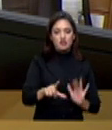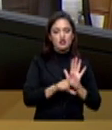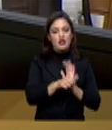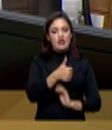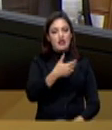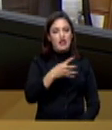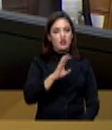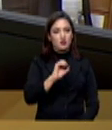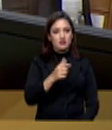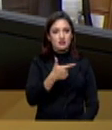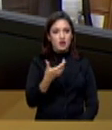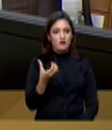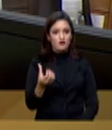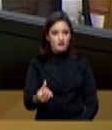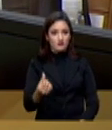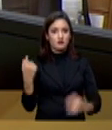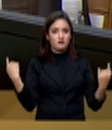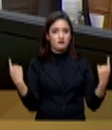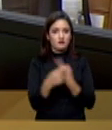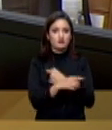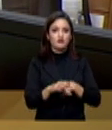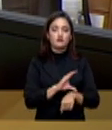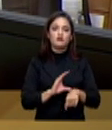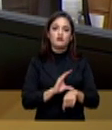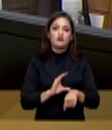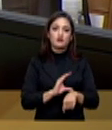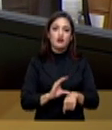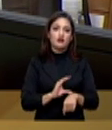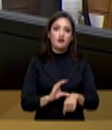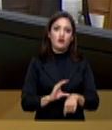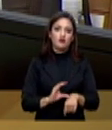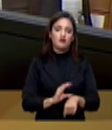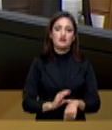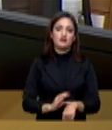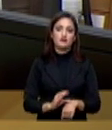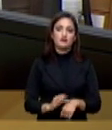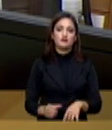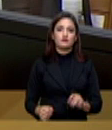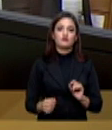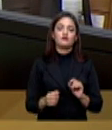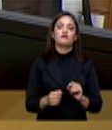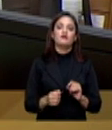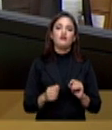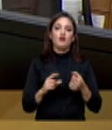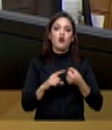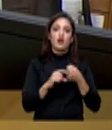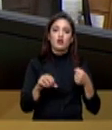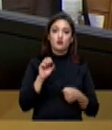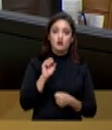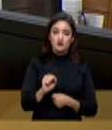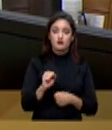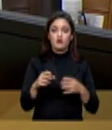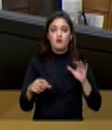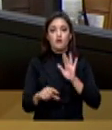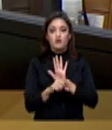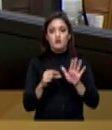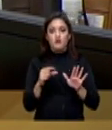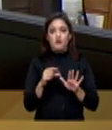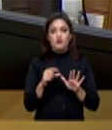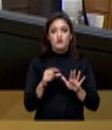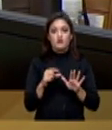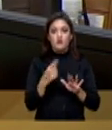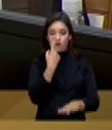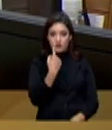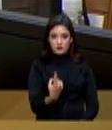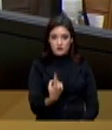lei 14026 de 2020 que alterou o artigo 8 parágrafo primeiro e nono artigo